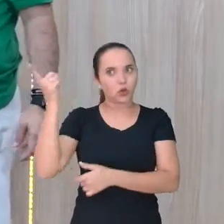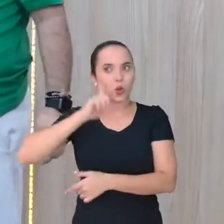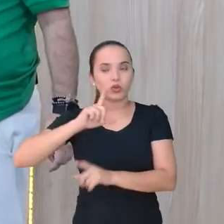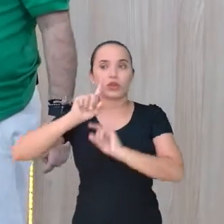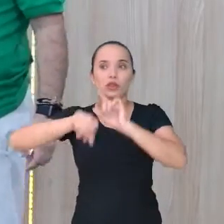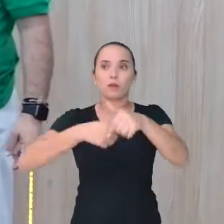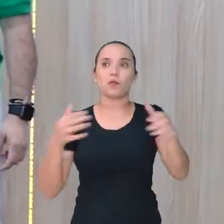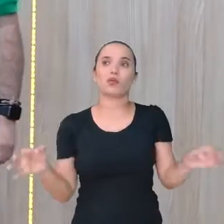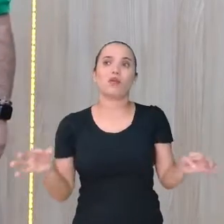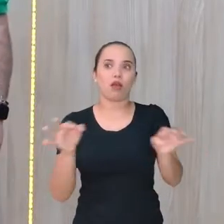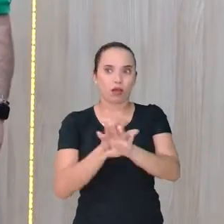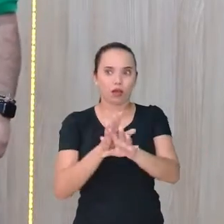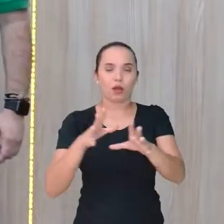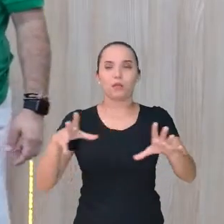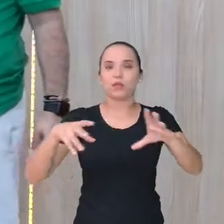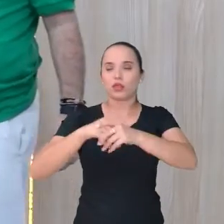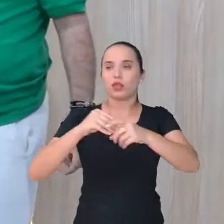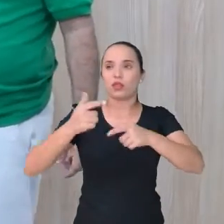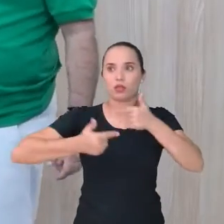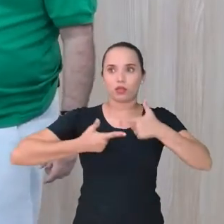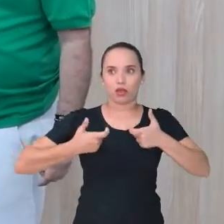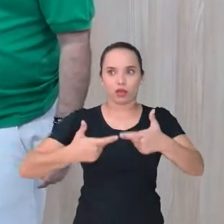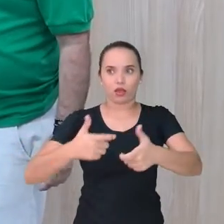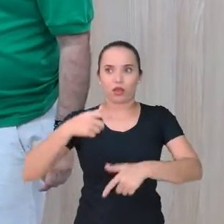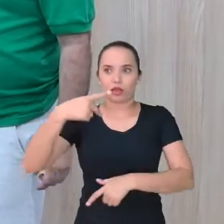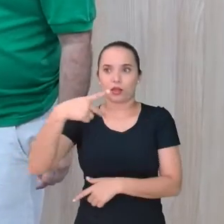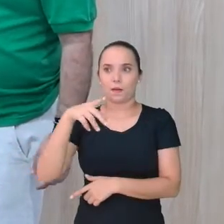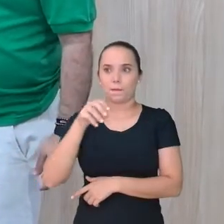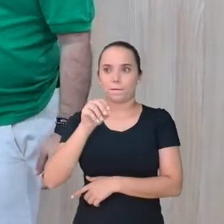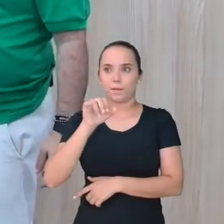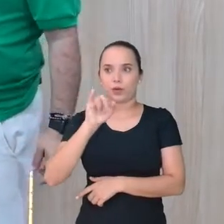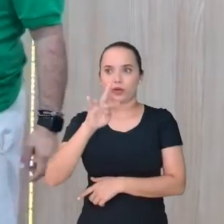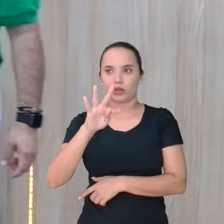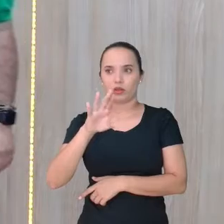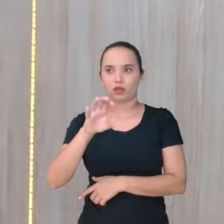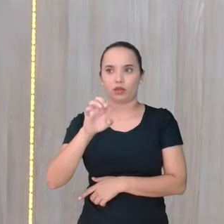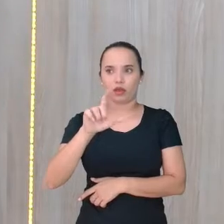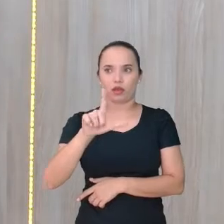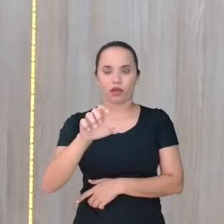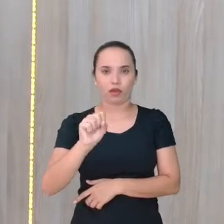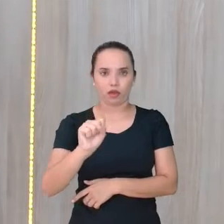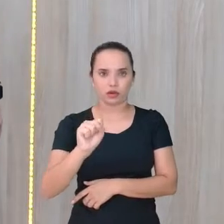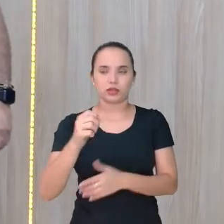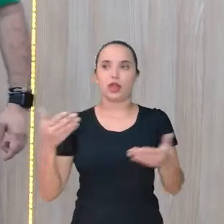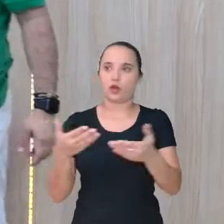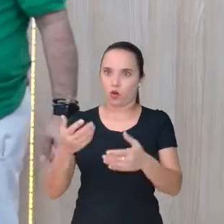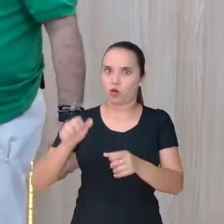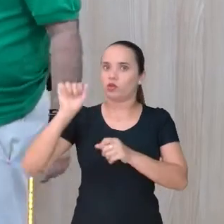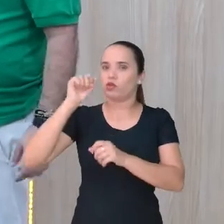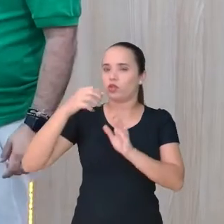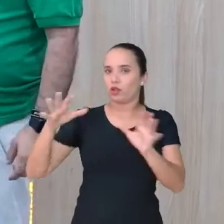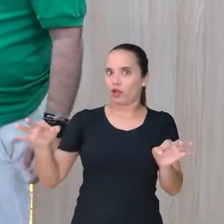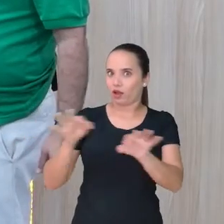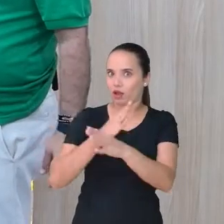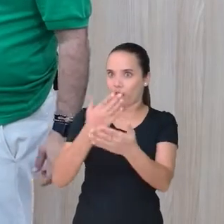na França, né, na Batalha de Poitiers, ok? Aqui a gente encerra a nossa aula com a cena,